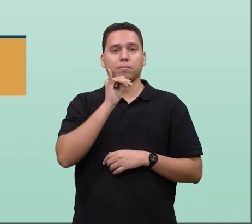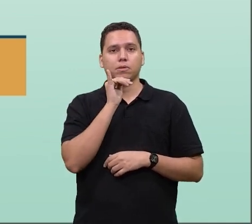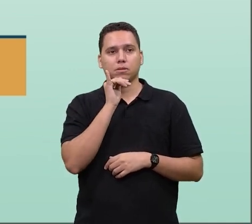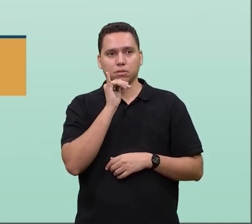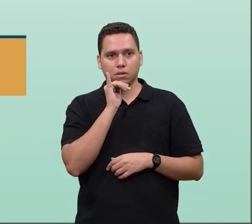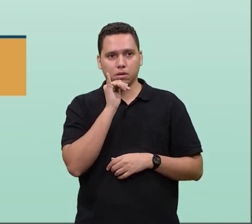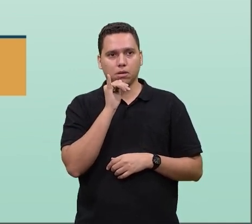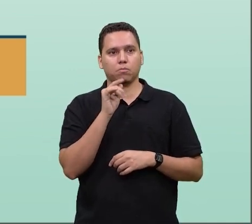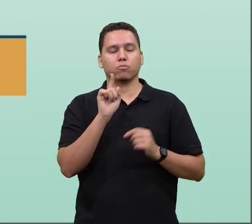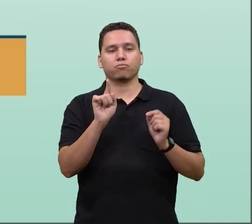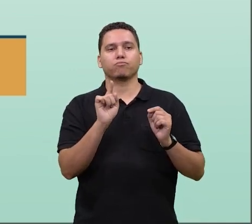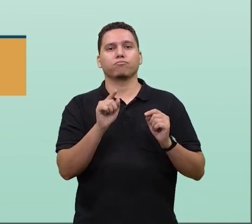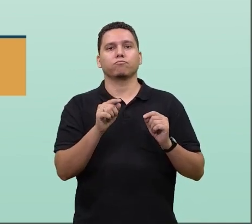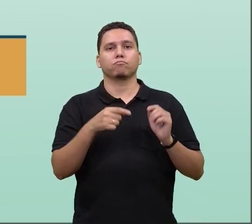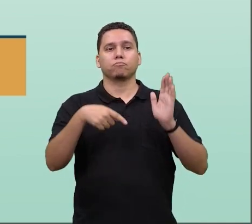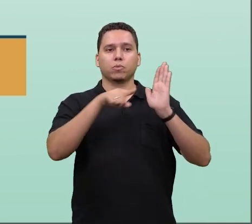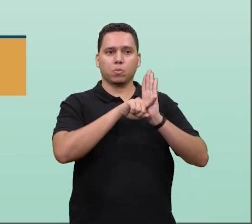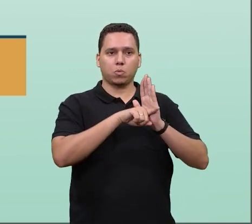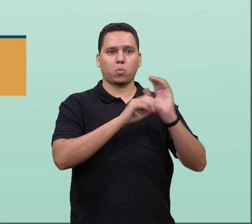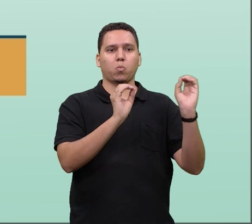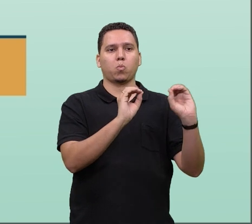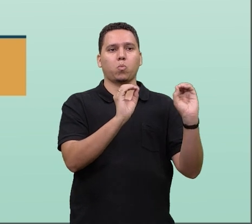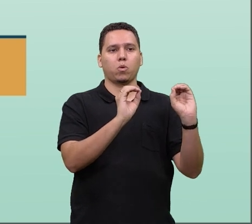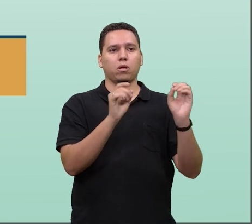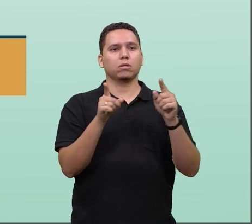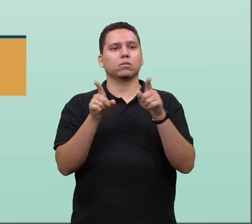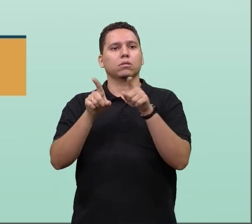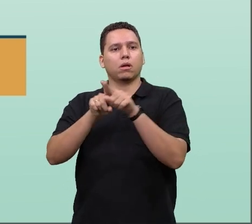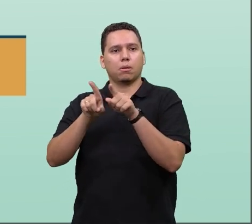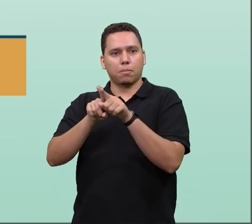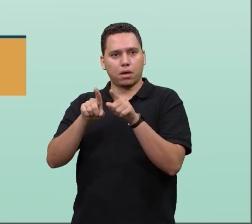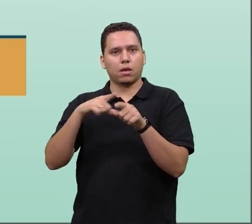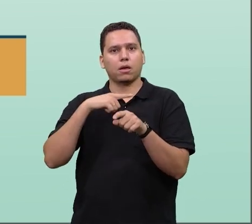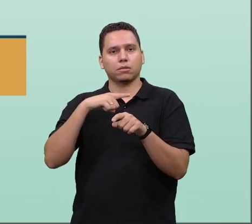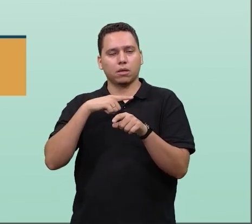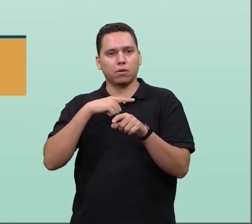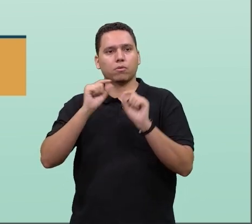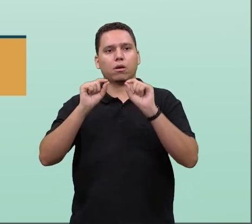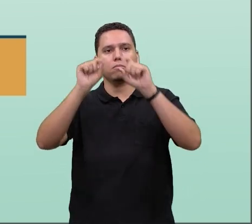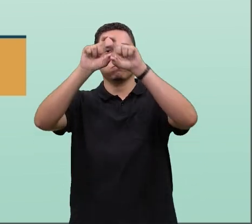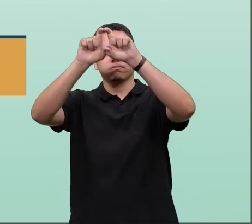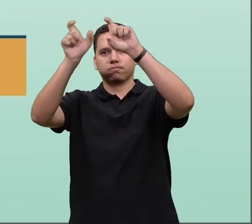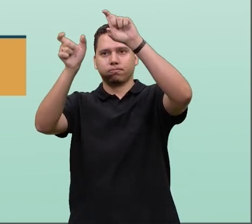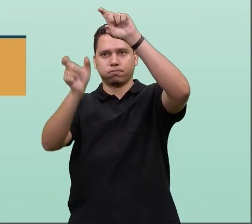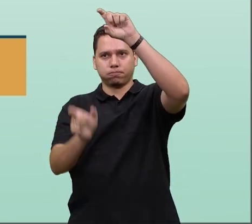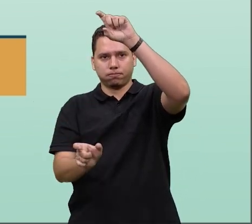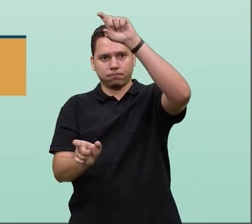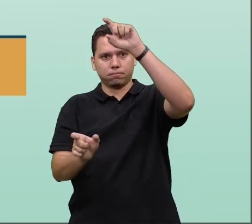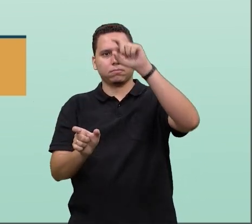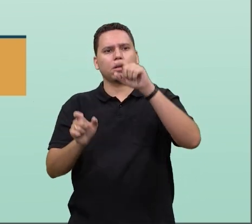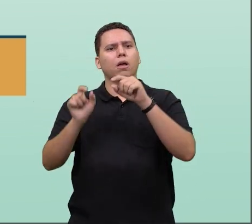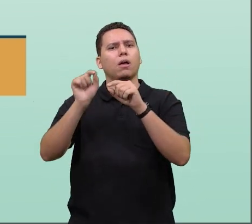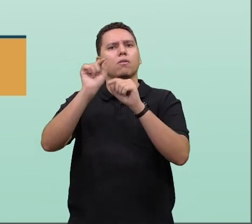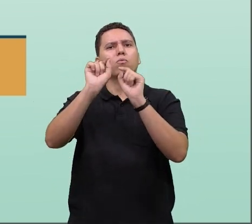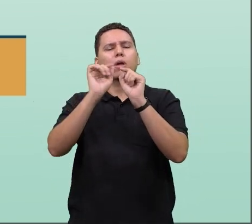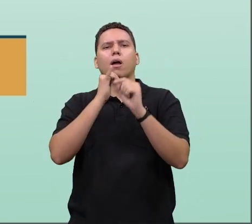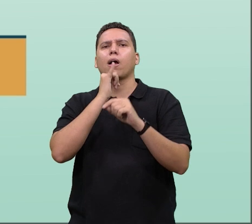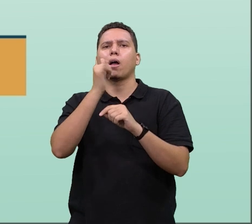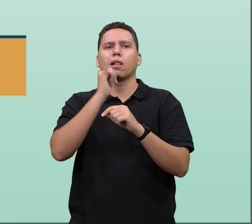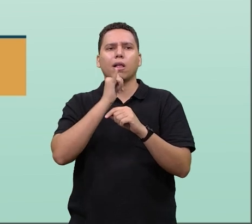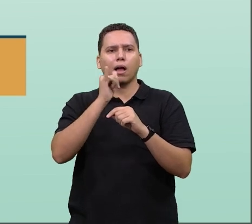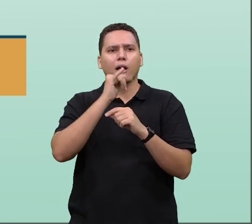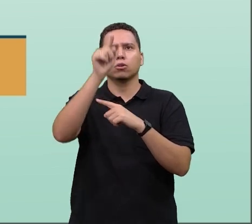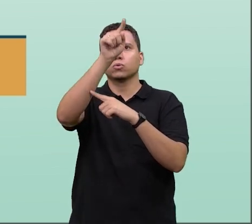caso neutro, e próximo a ele aproxima-se o bastão, coloca-se o bastão carregado negativamente. Esse bastão negativo faz com que haja separação de cargas, só que essas